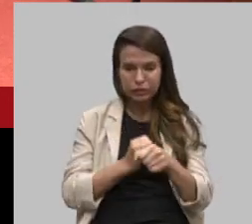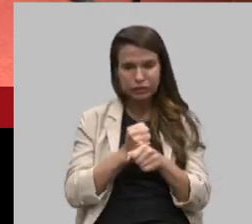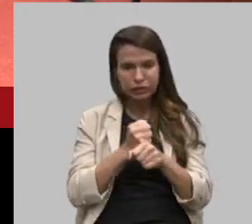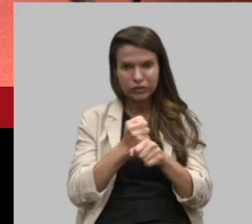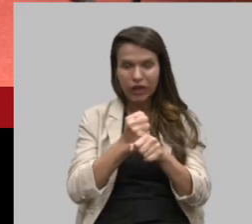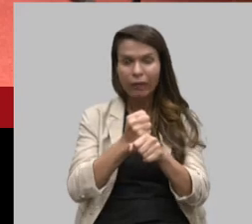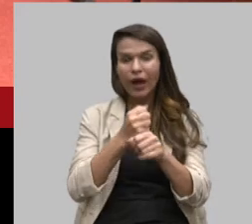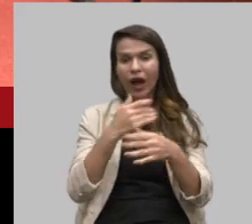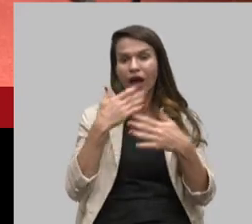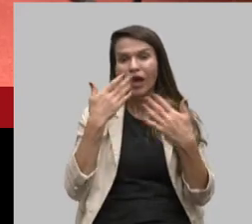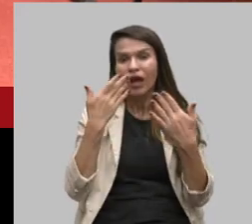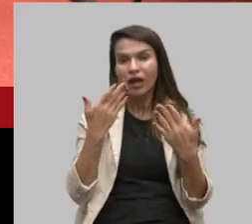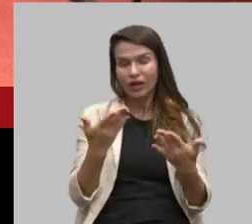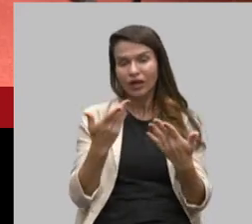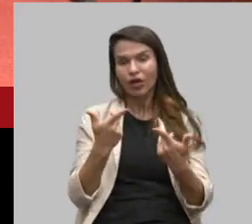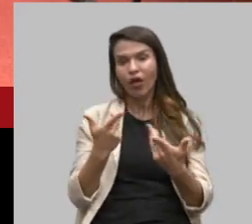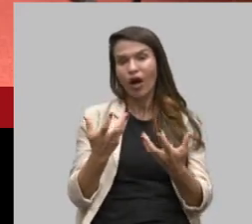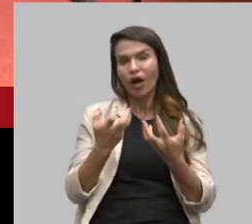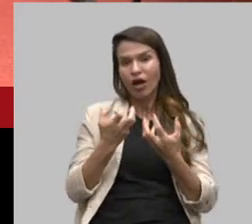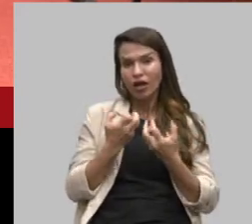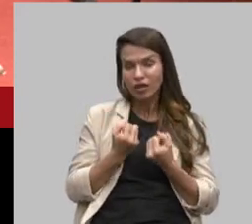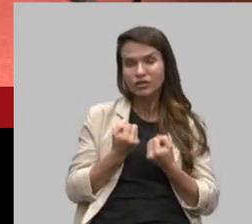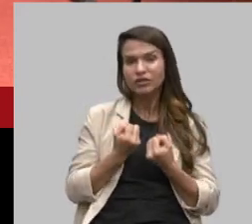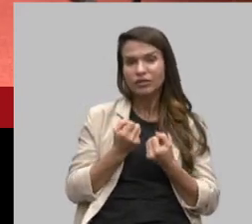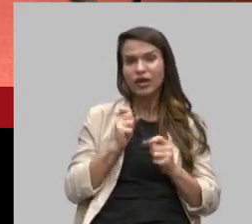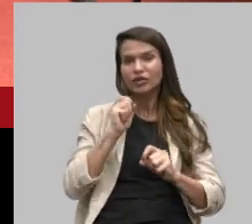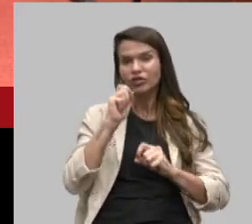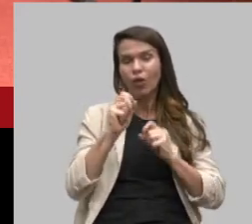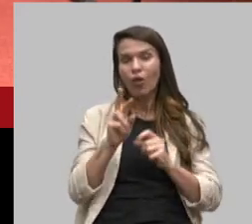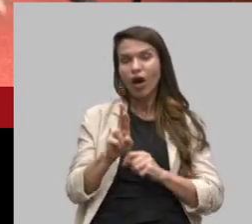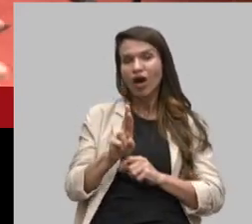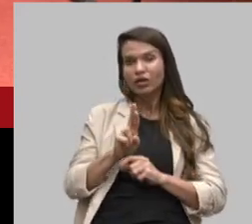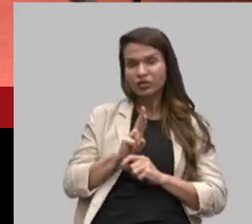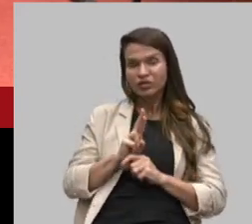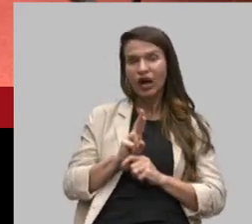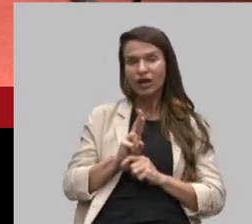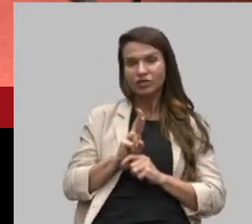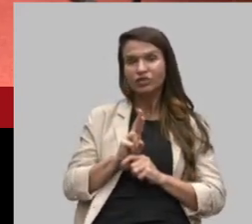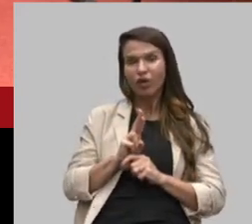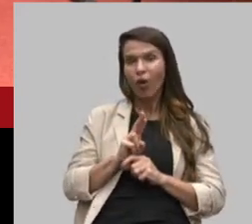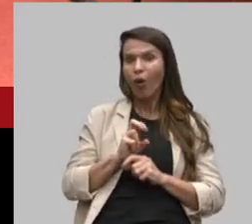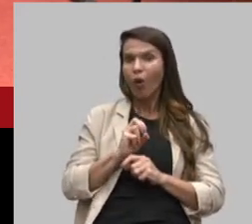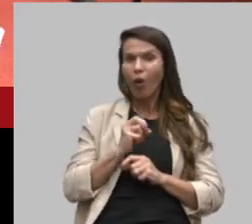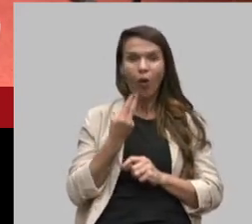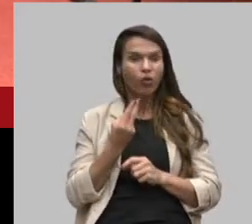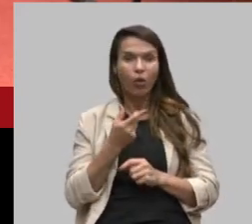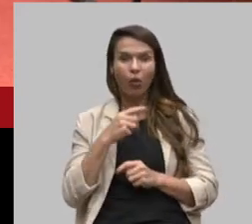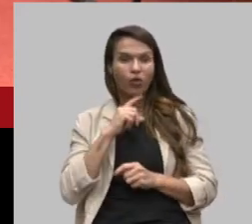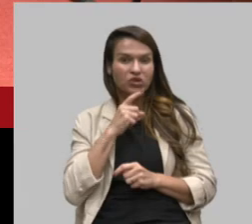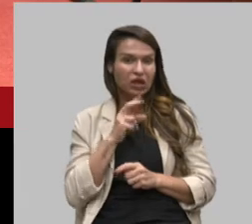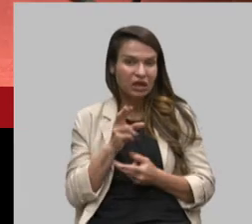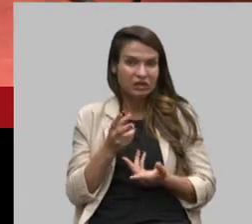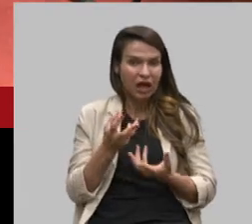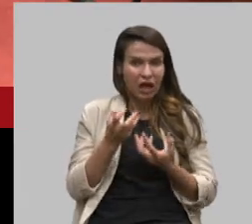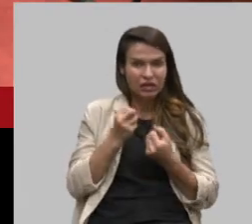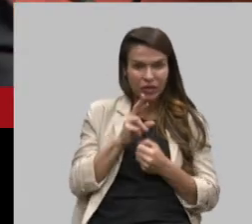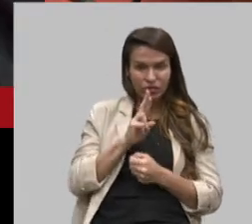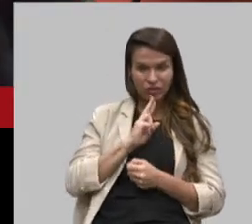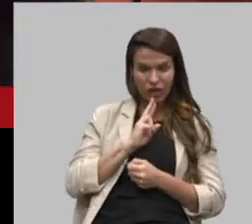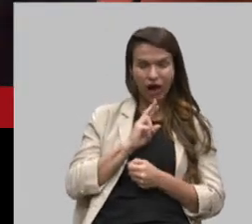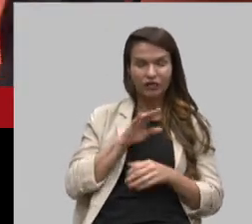então recebesse então um resultado ou até mesmo não recebesse Além de que muitas